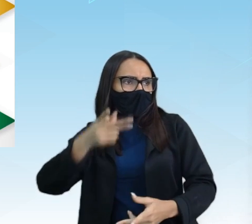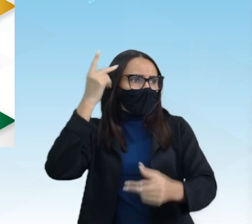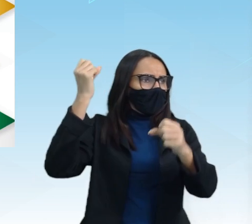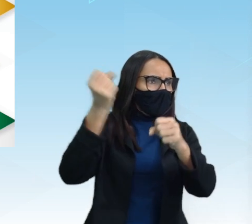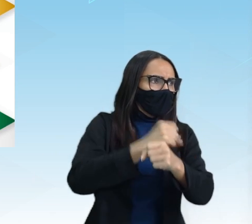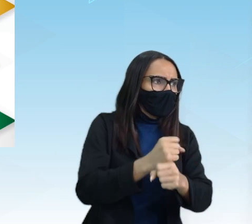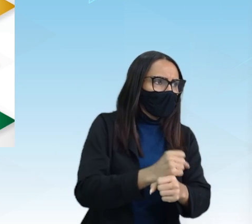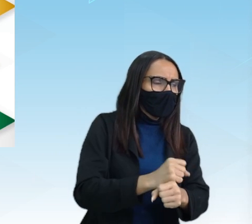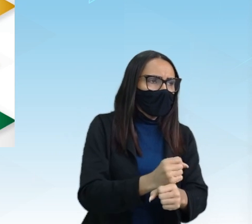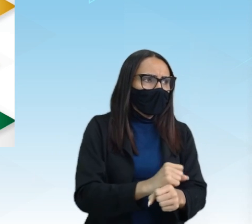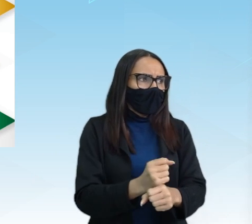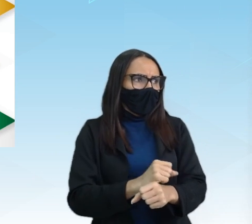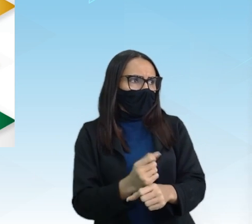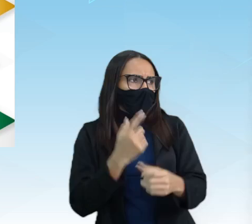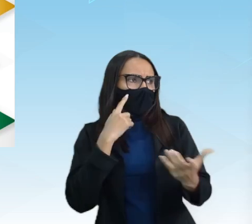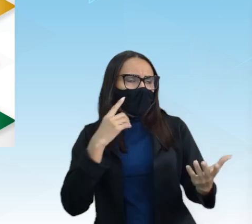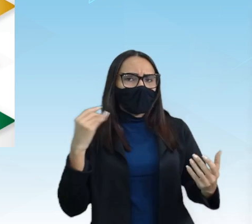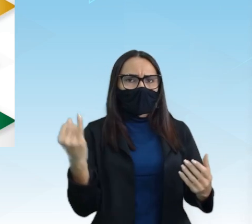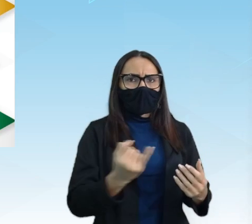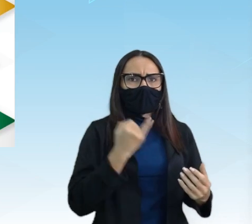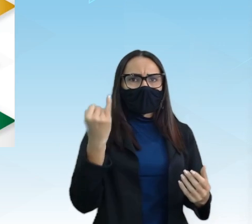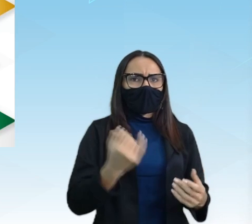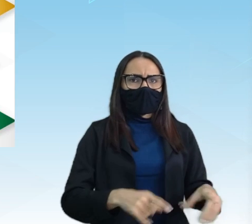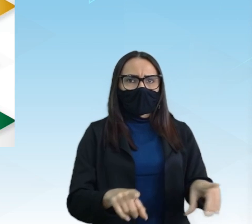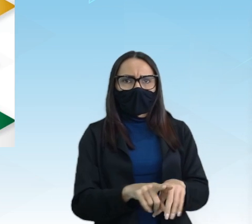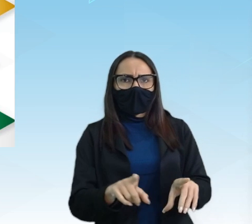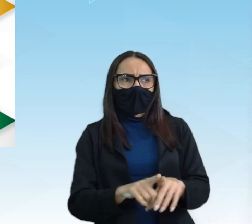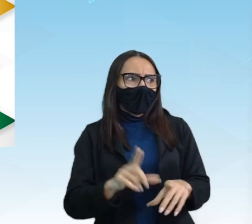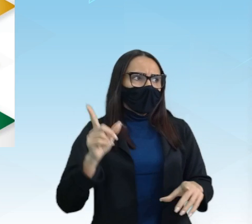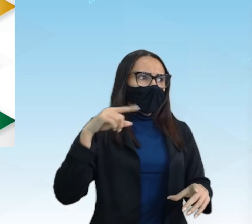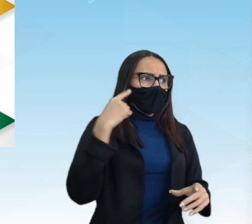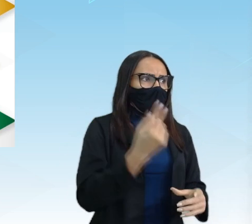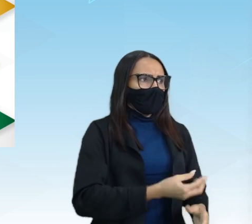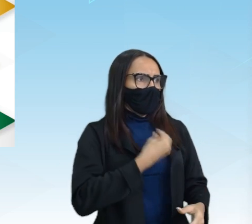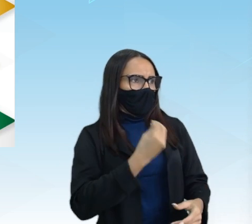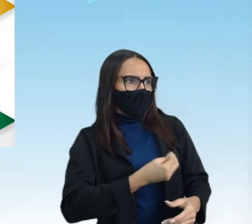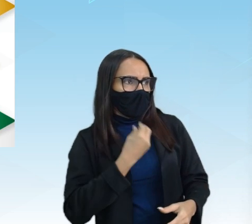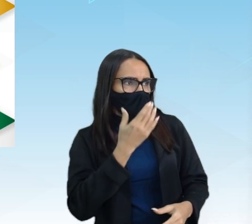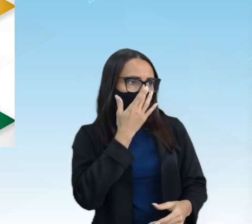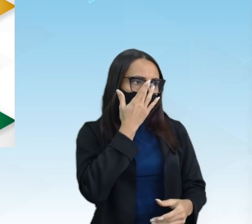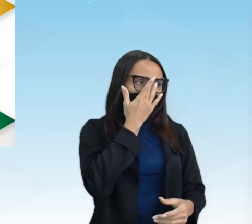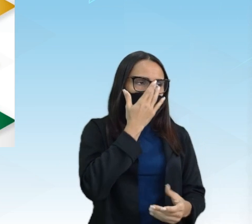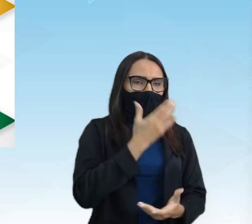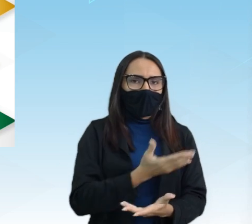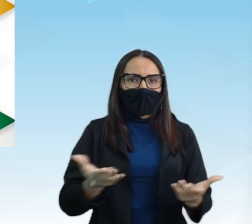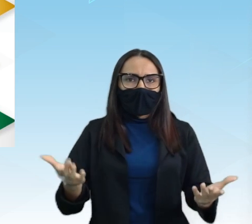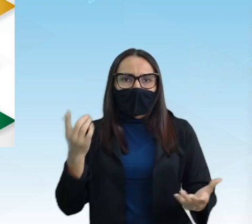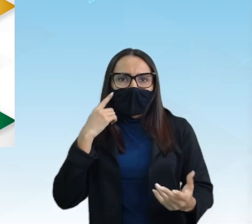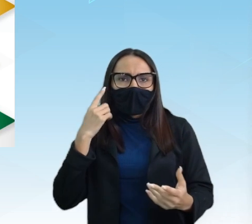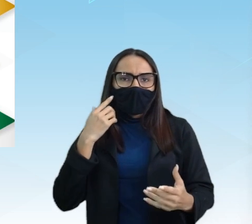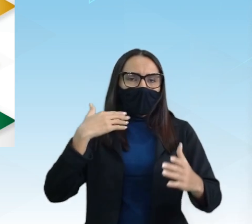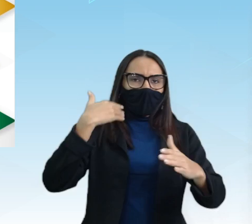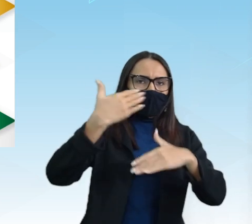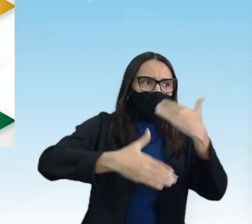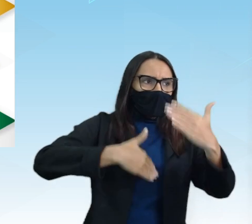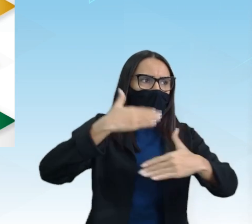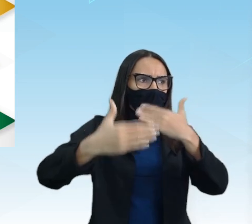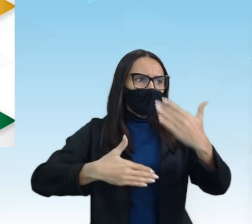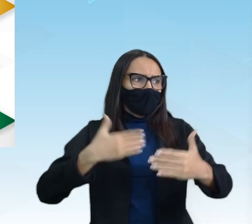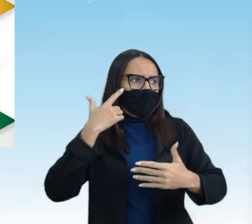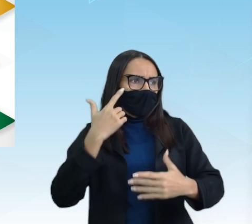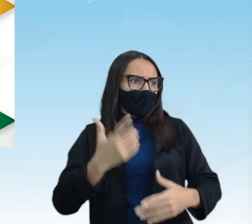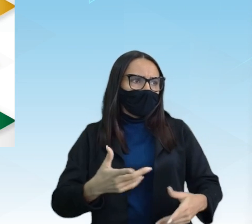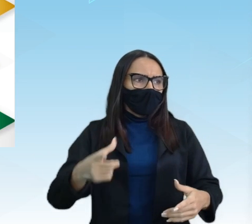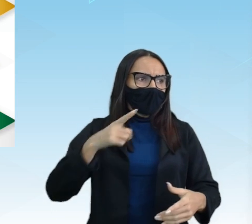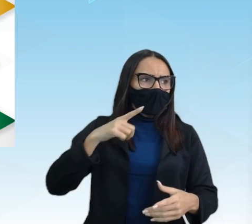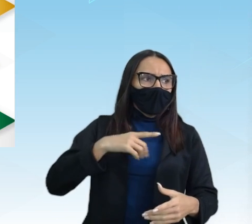anos, fundamental a importância para a nossa sobrevivência do humano. Foi através dela que a gente